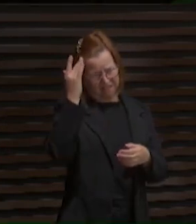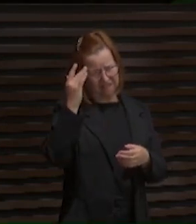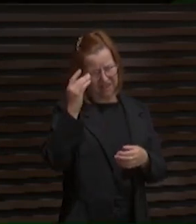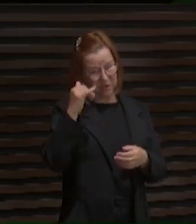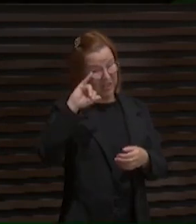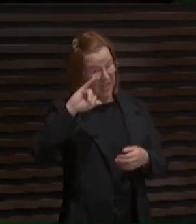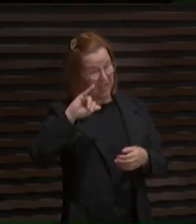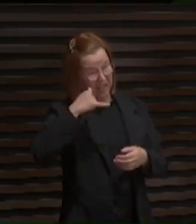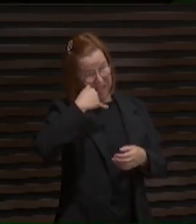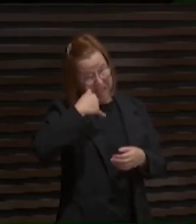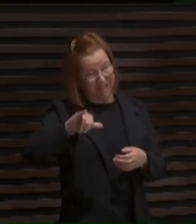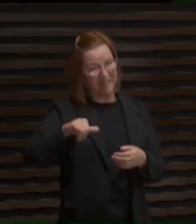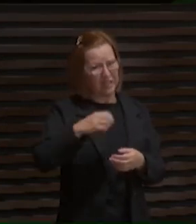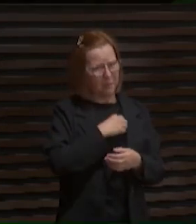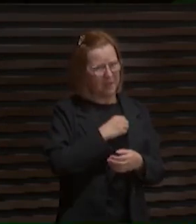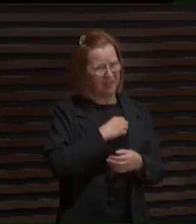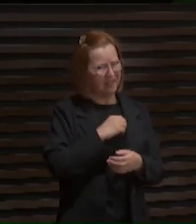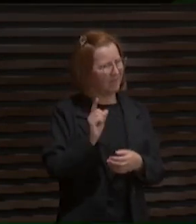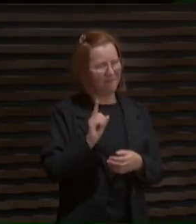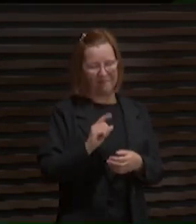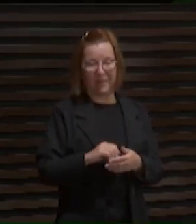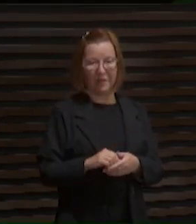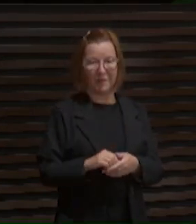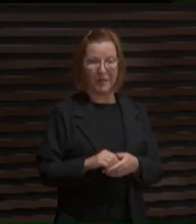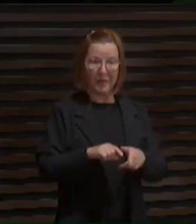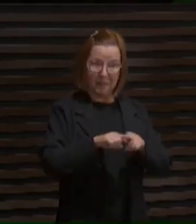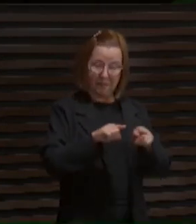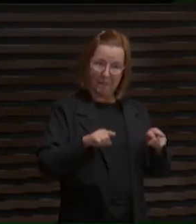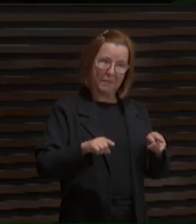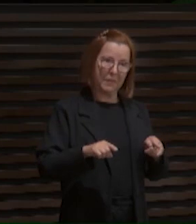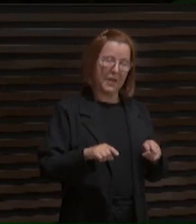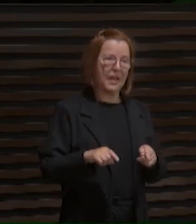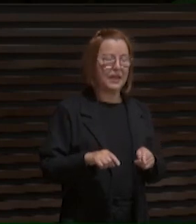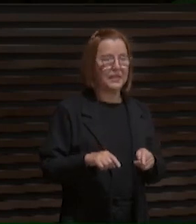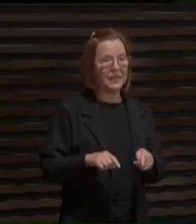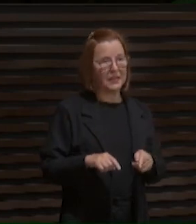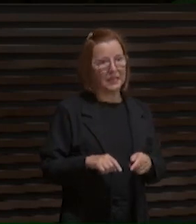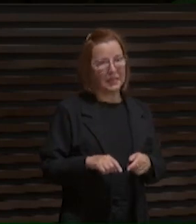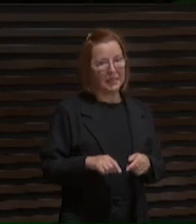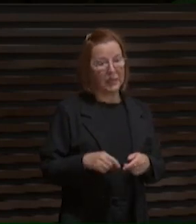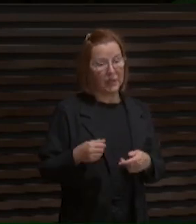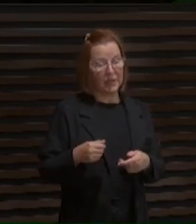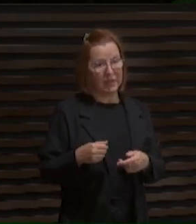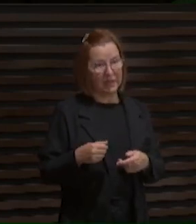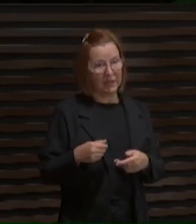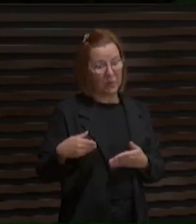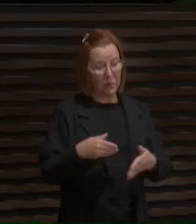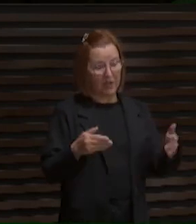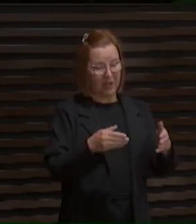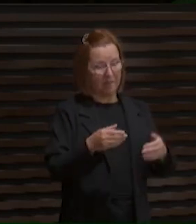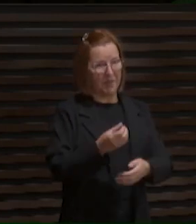vamos tropeçar. Isso acontece. Faz parte da vida do cristão. Porque o caminho é apertado e as lutas